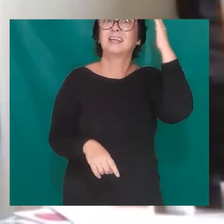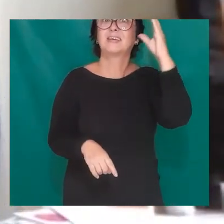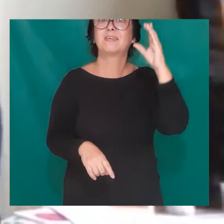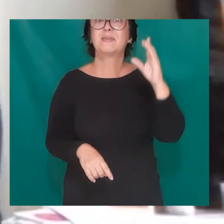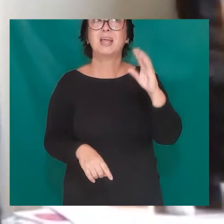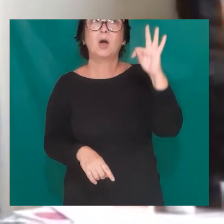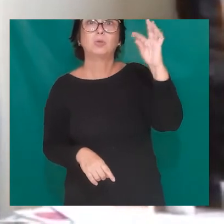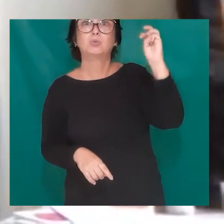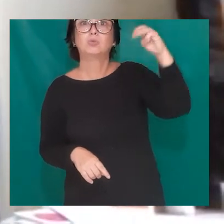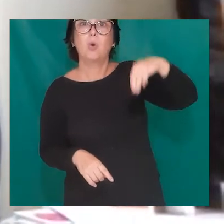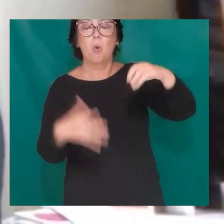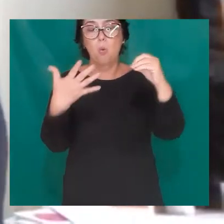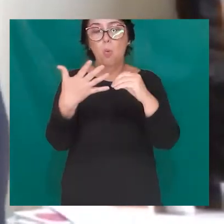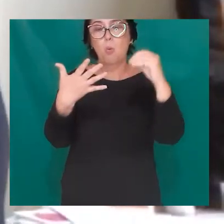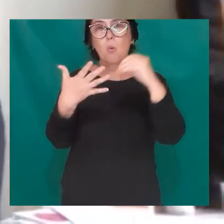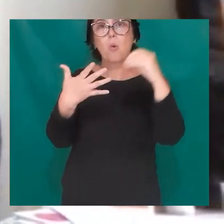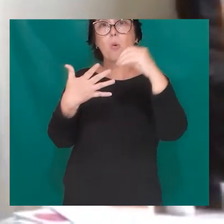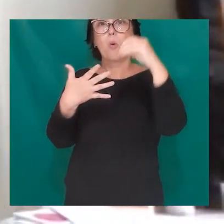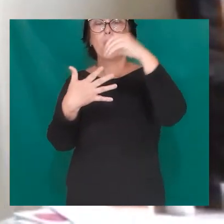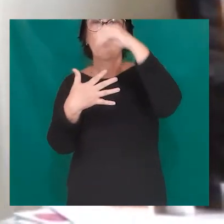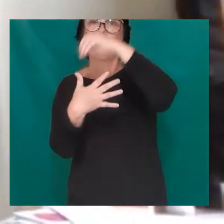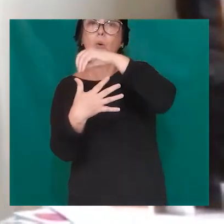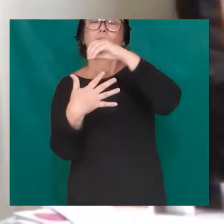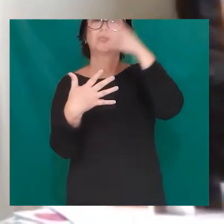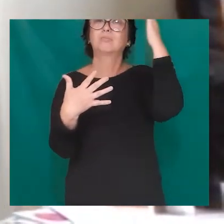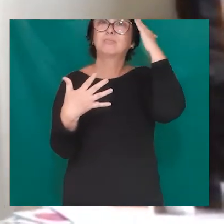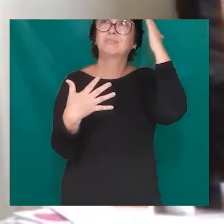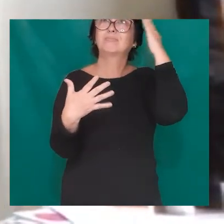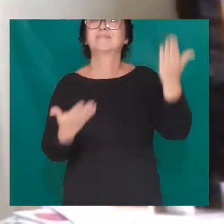tom, o que é uma tonalidade,